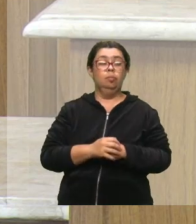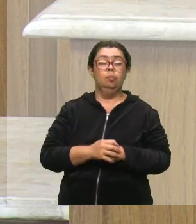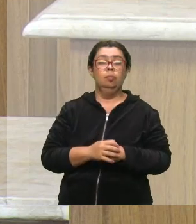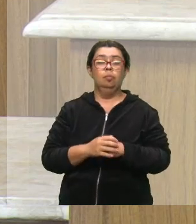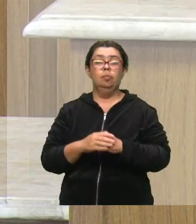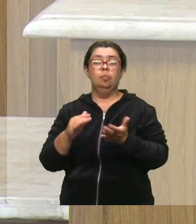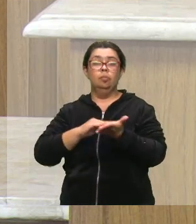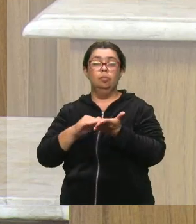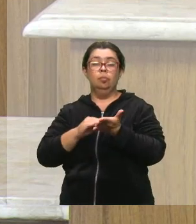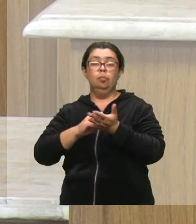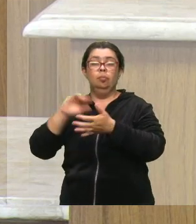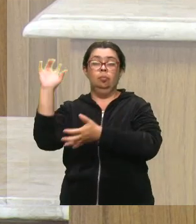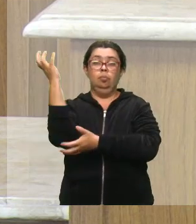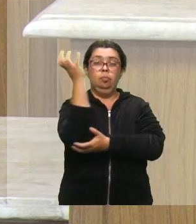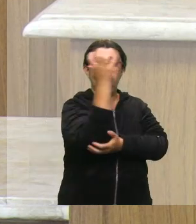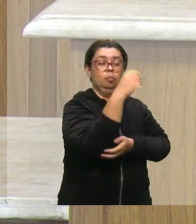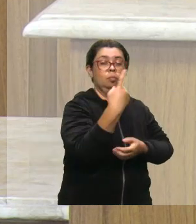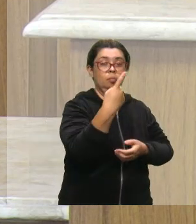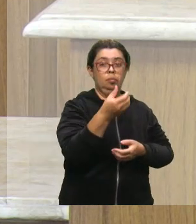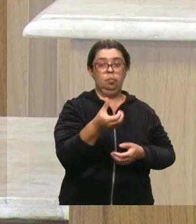Ambiente,